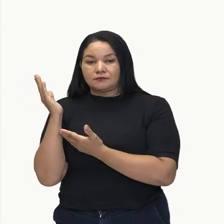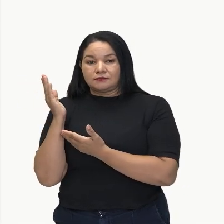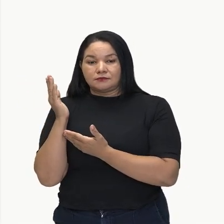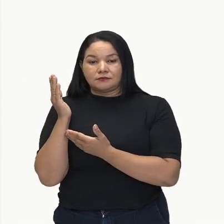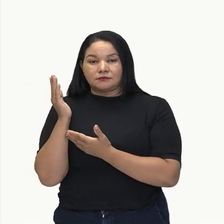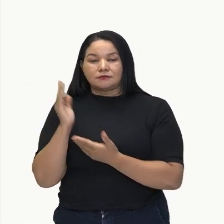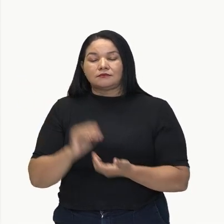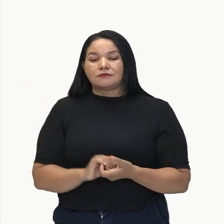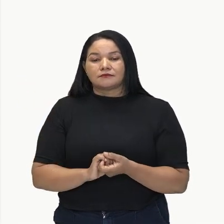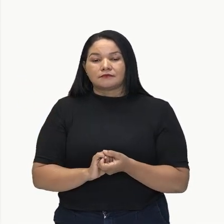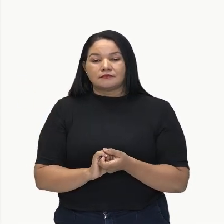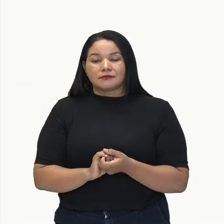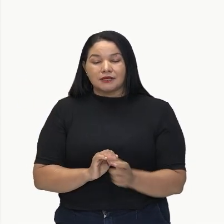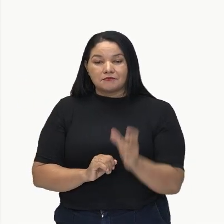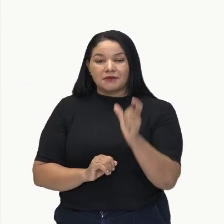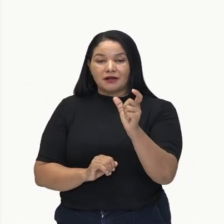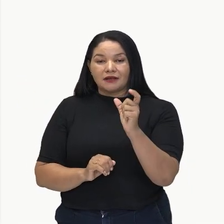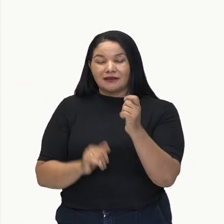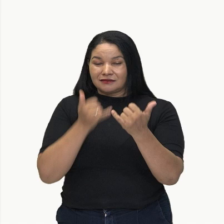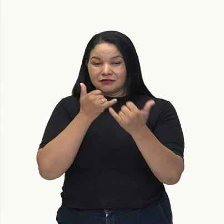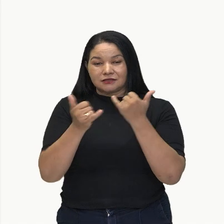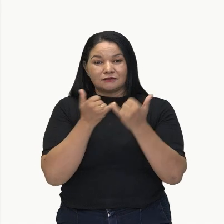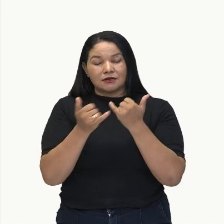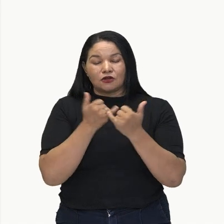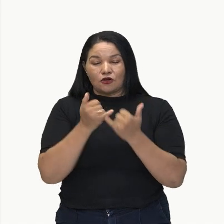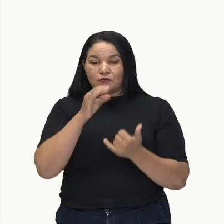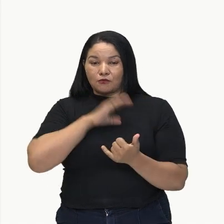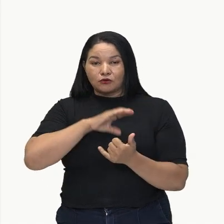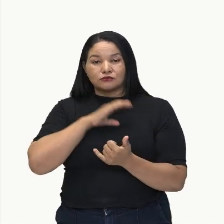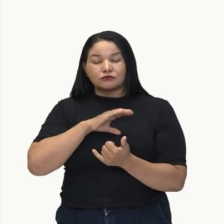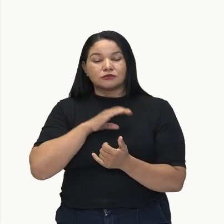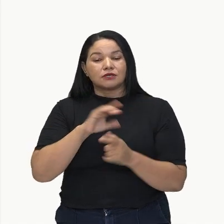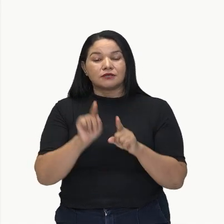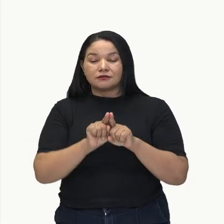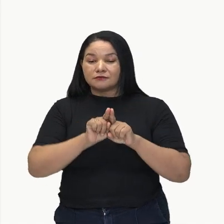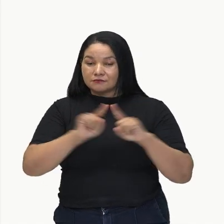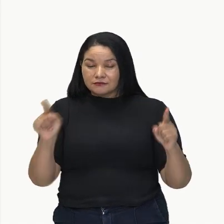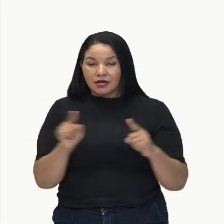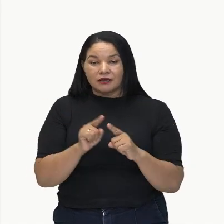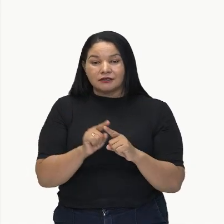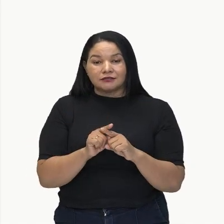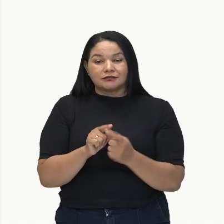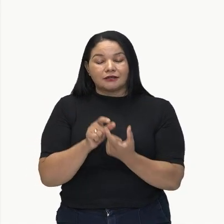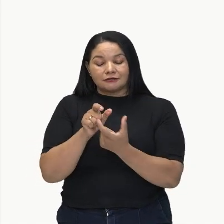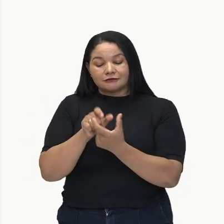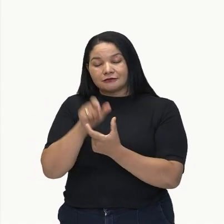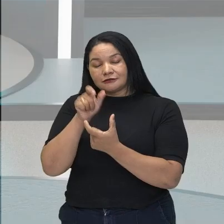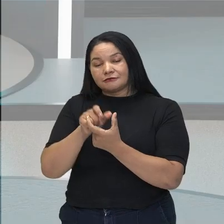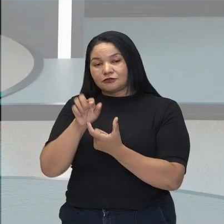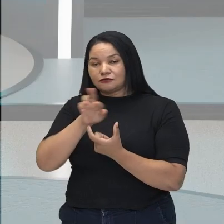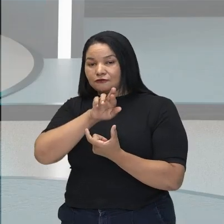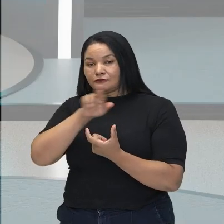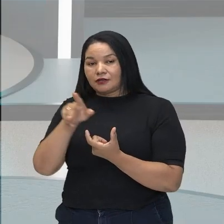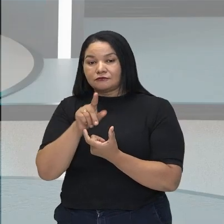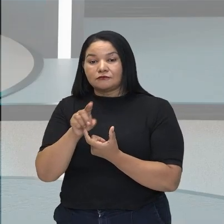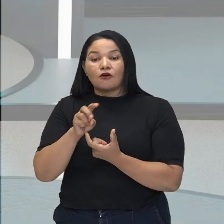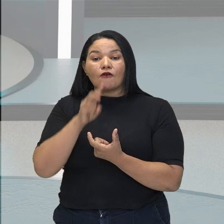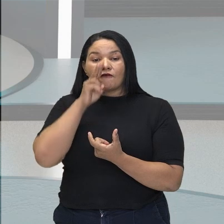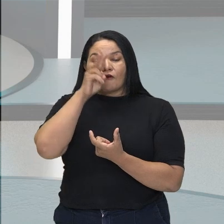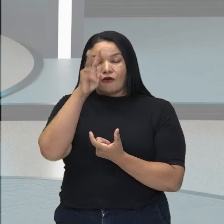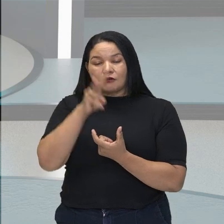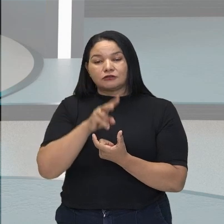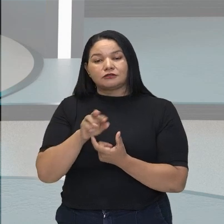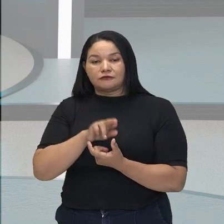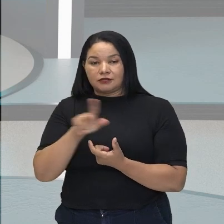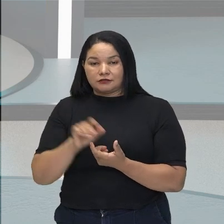tenho oxígeno e não oxigênio. Então, nós temos aqui alguns